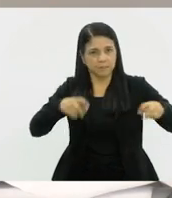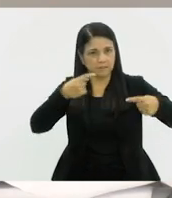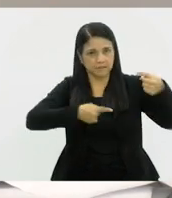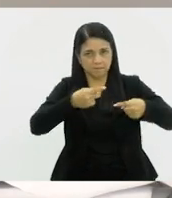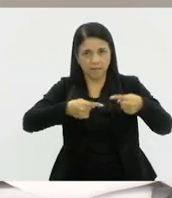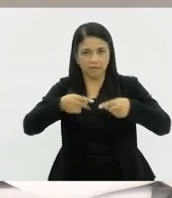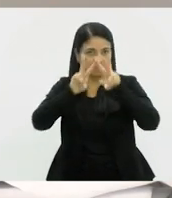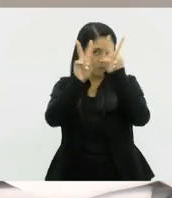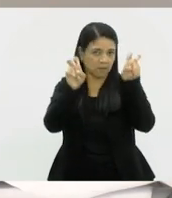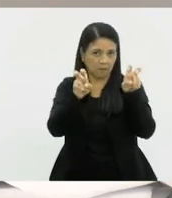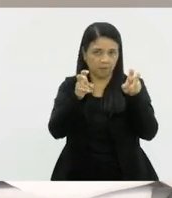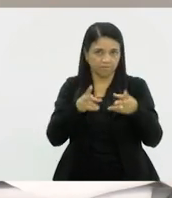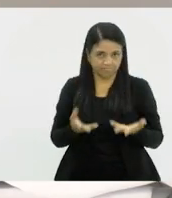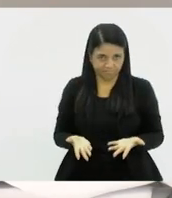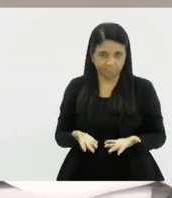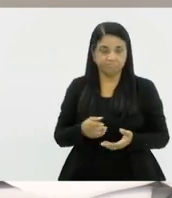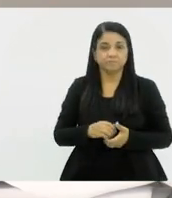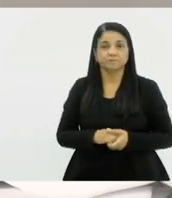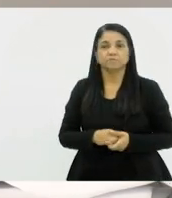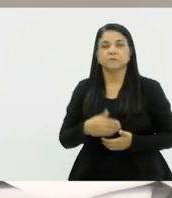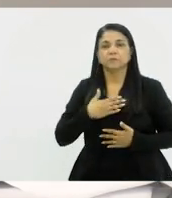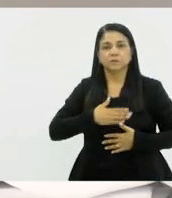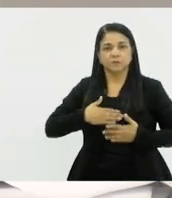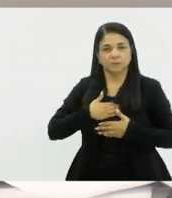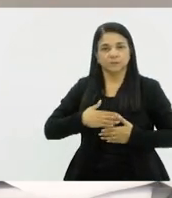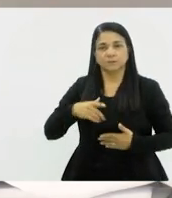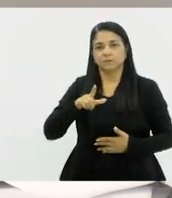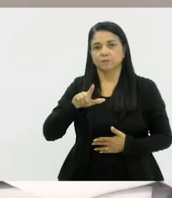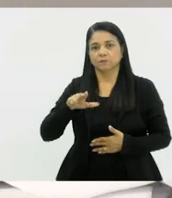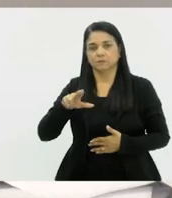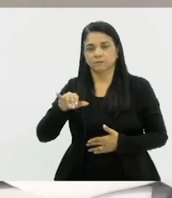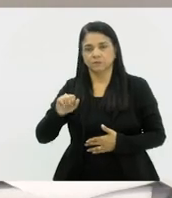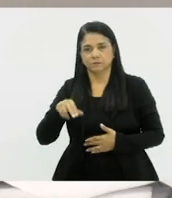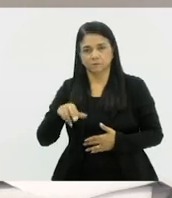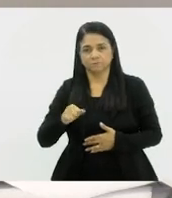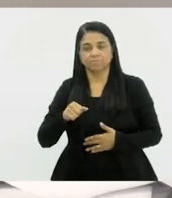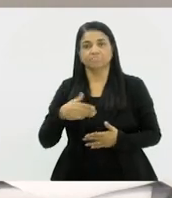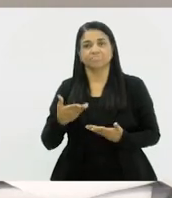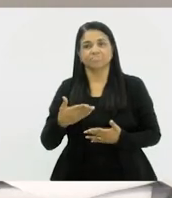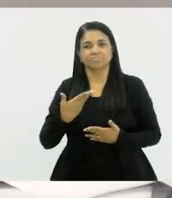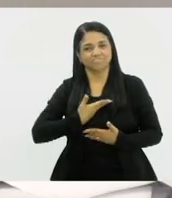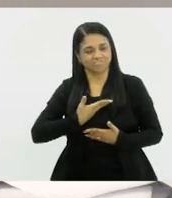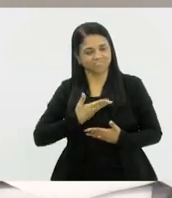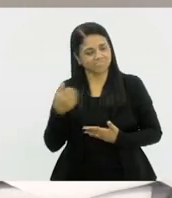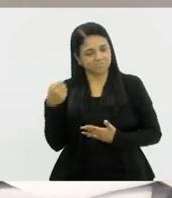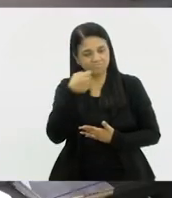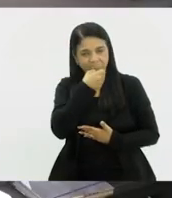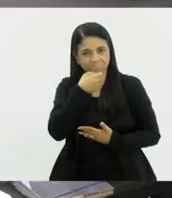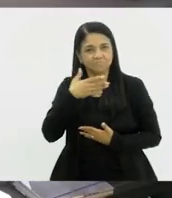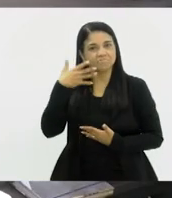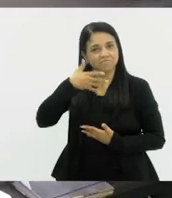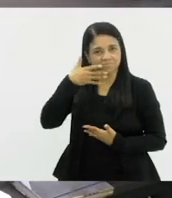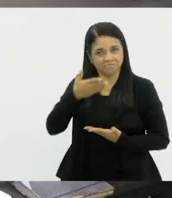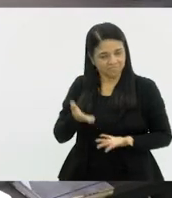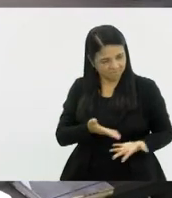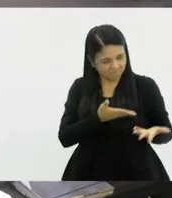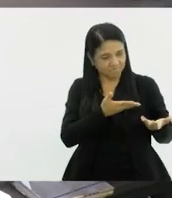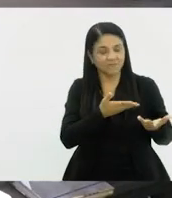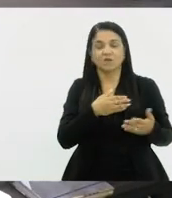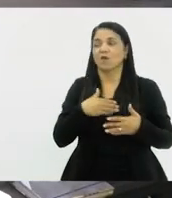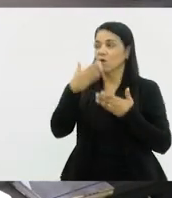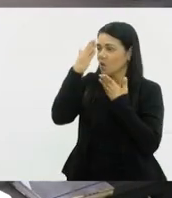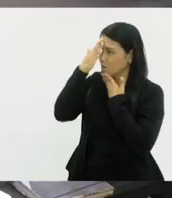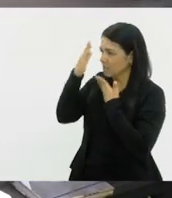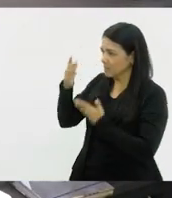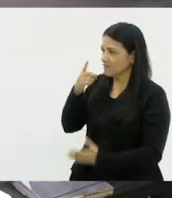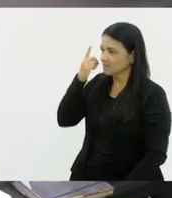esse tema Luciana é um prazer ter aqui você conosco Nossa companheira palavra é sua muito obrigada